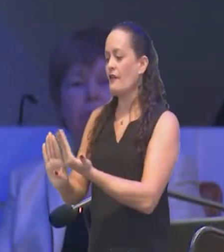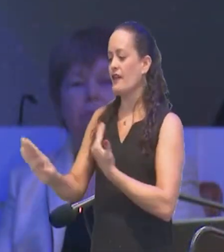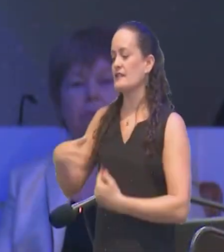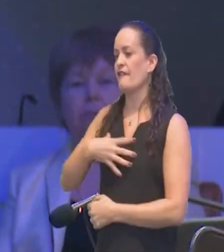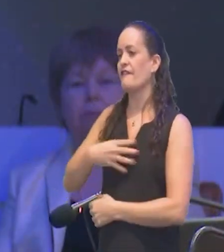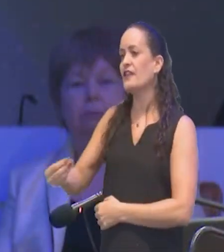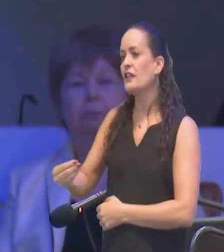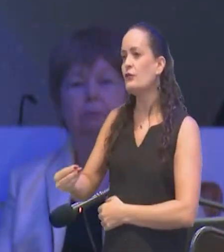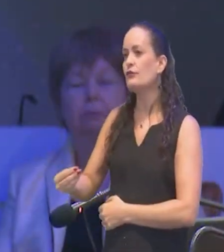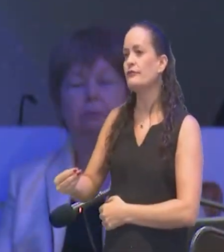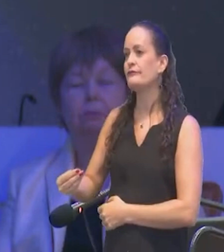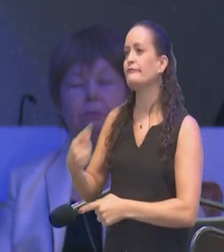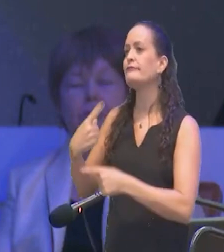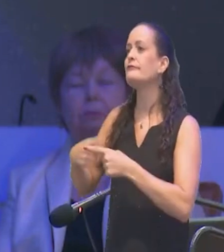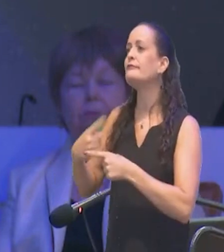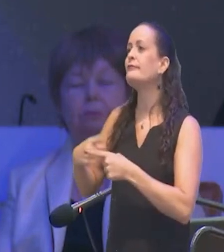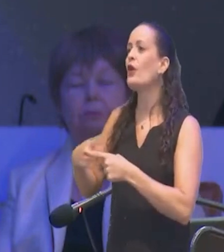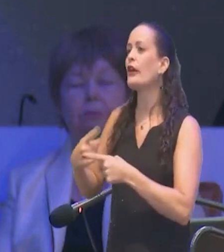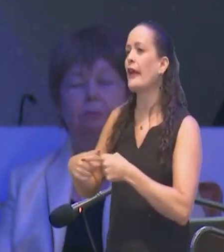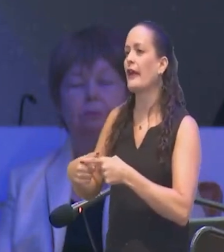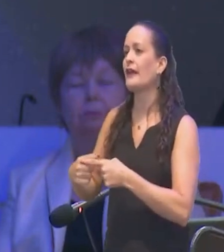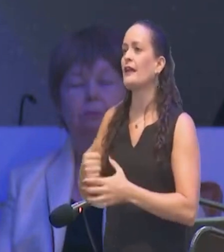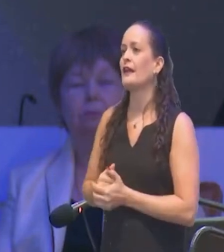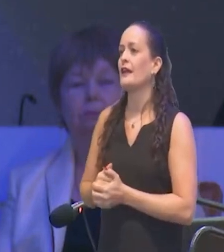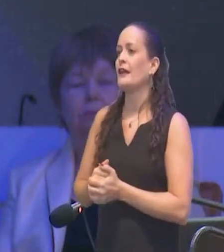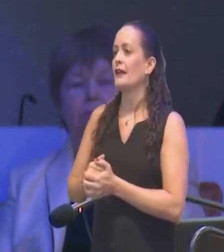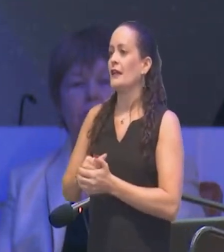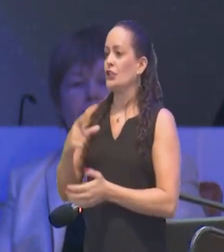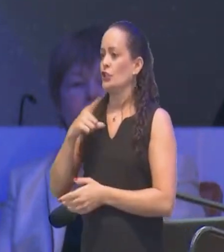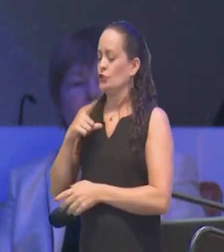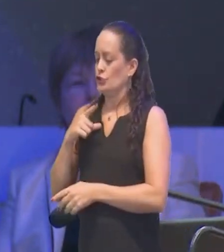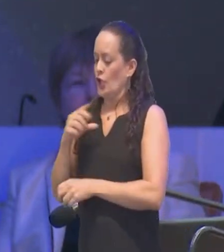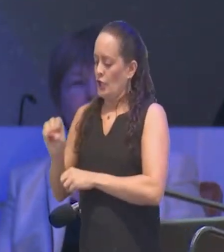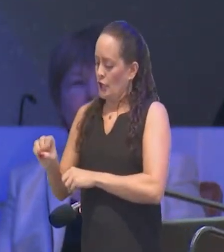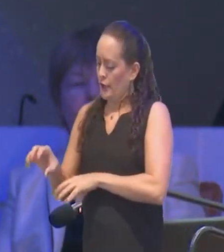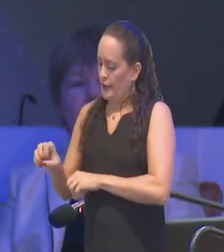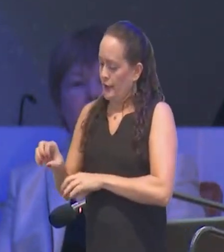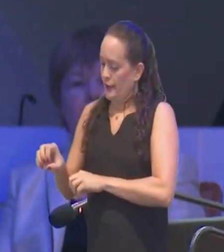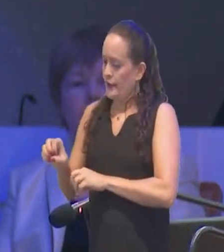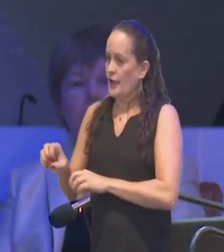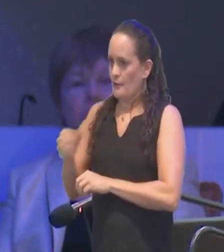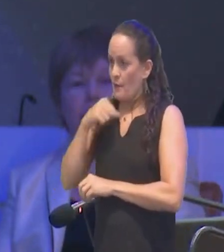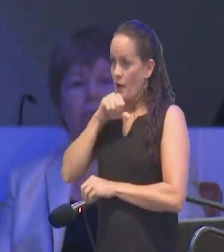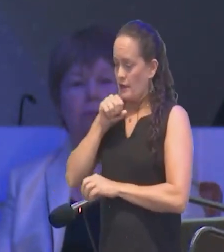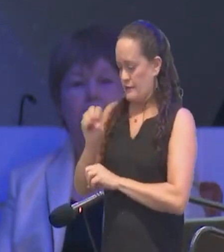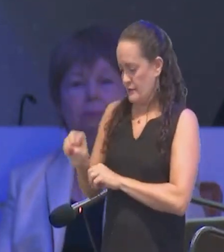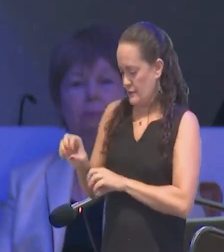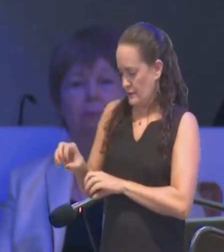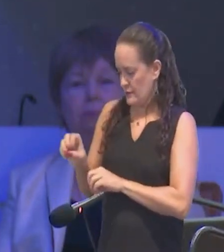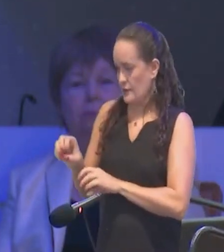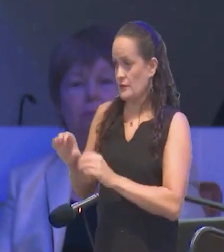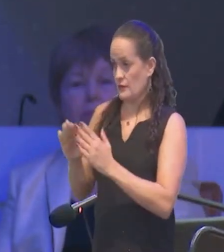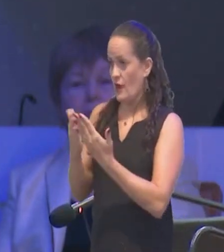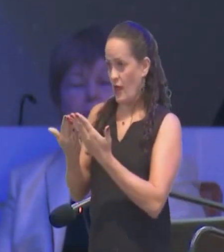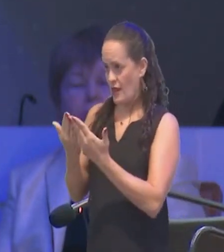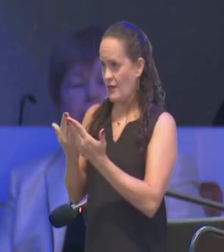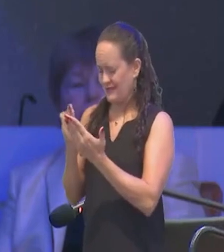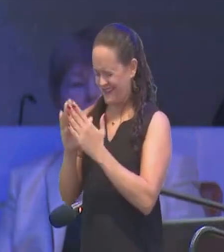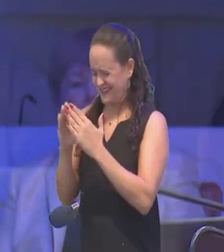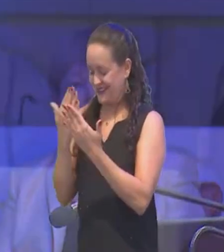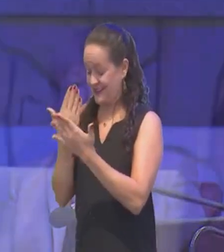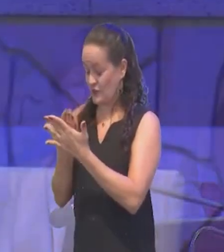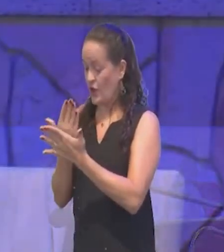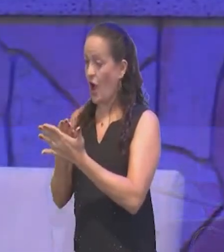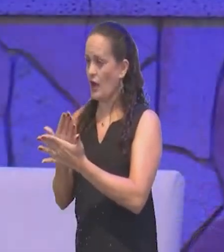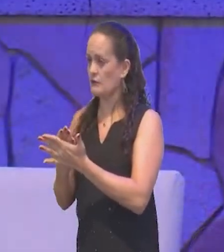familiar, fazendo com que dividiam o compromisso de educar com a escola. Nós observamos isto neste tempo, meus irmãos,